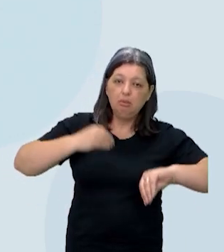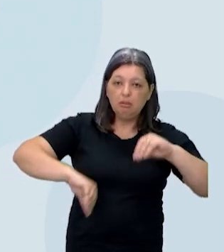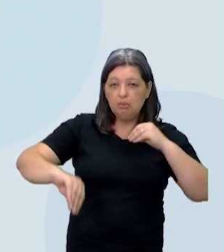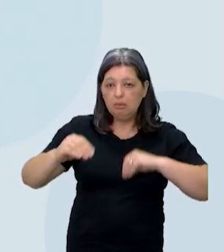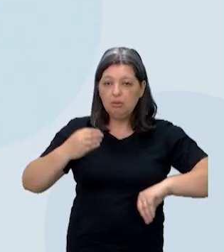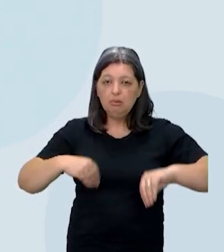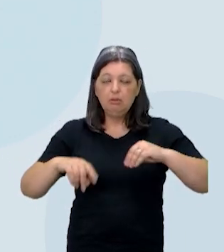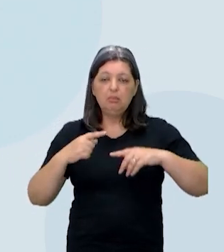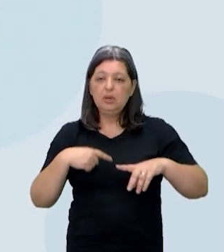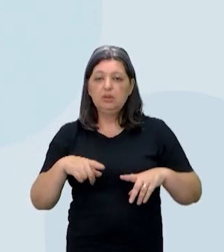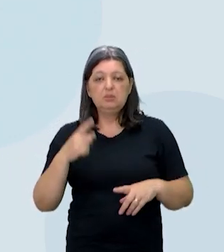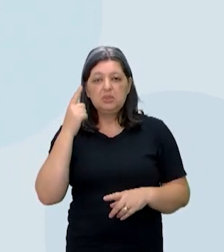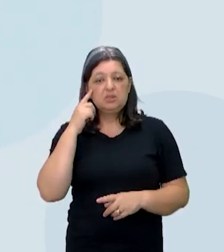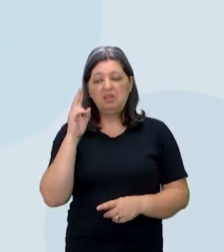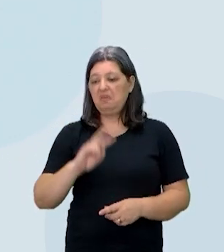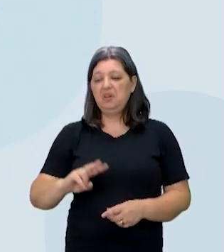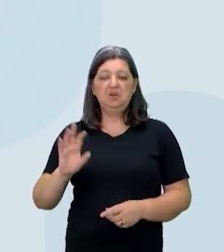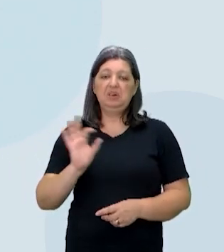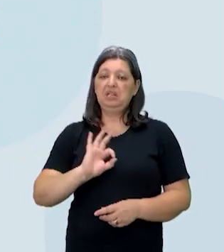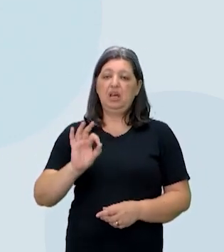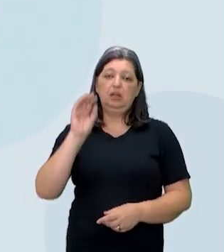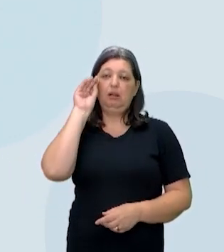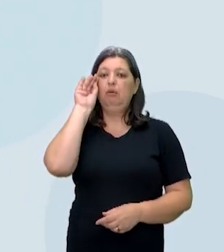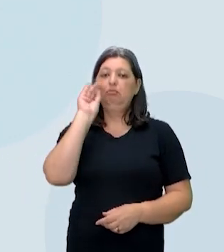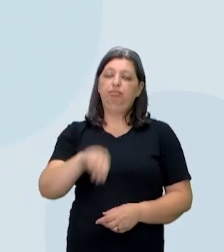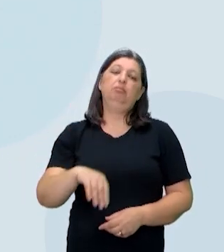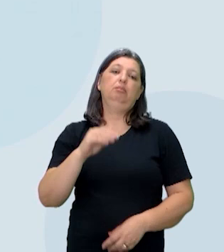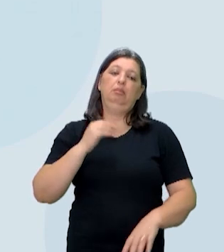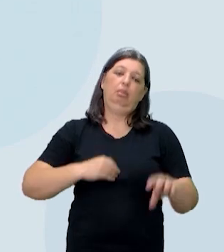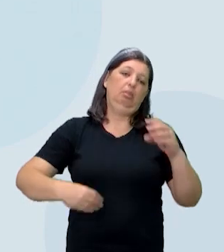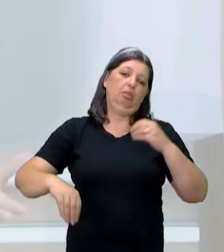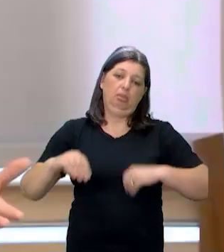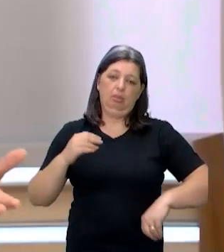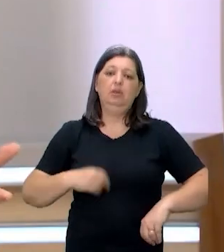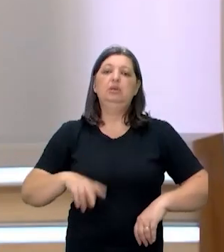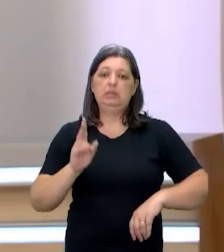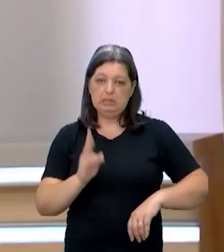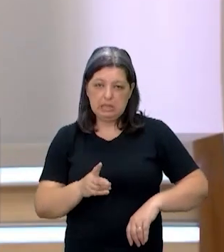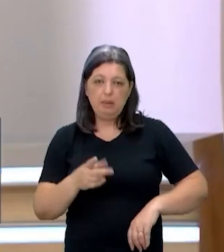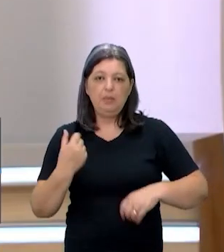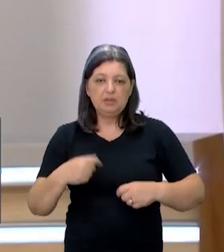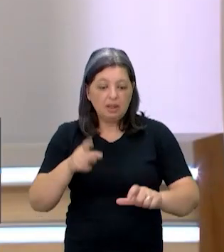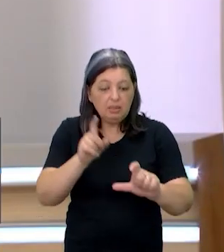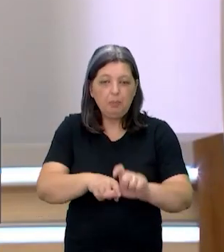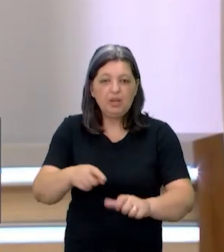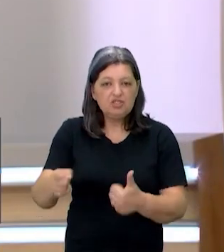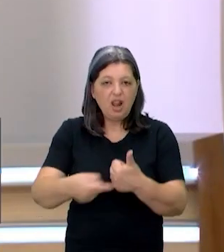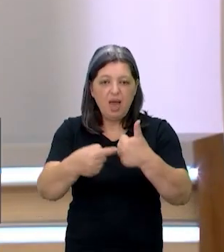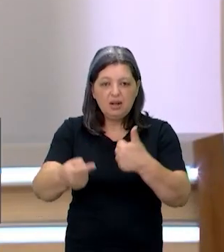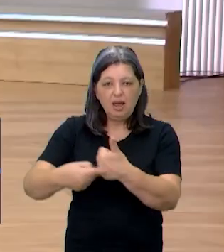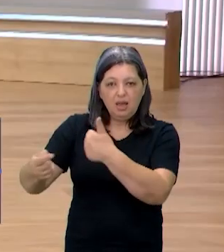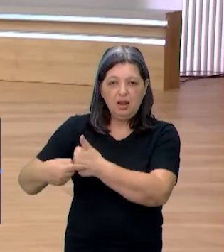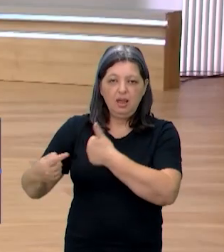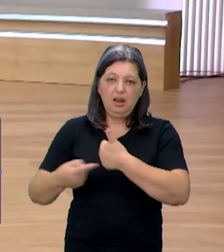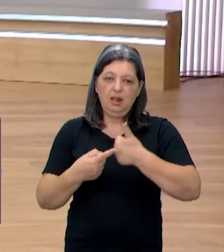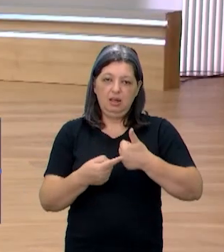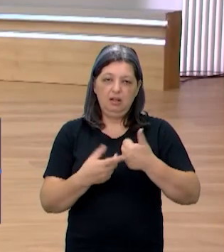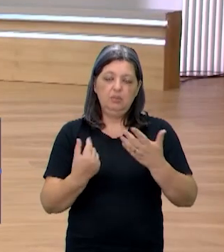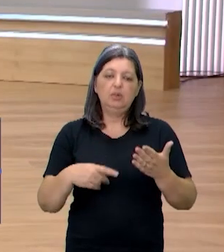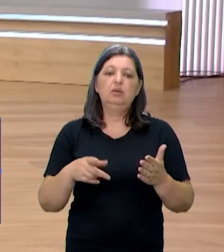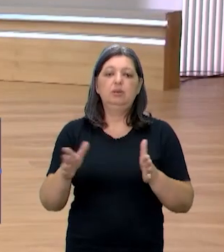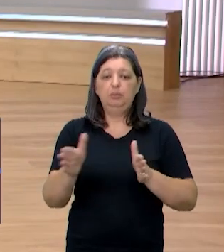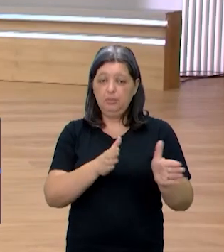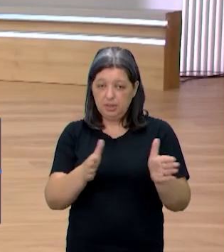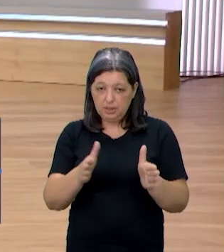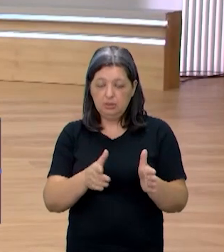situação de invalidação total e cair em uma depressão, porque eu dependo sempre do like do outro, né? Ou seja, quanto mais tempo eu passo nas redes sociais,